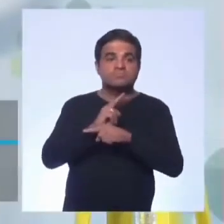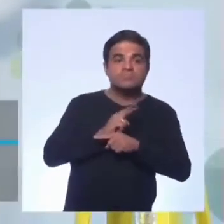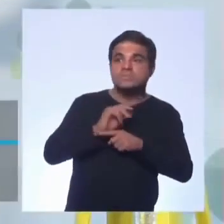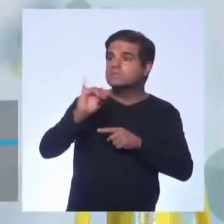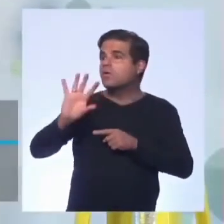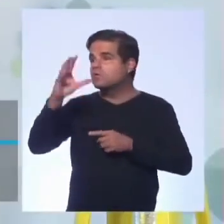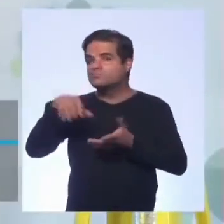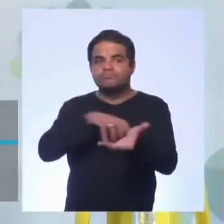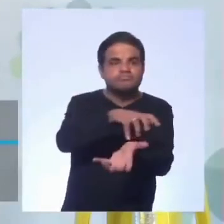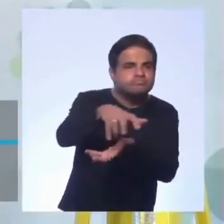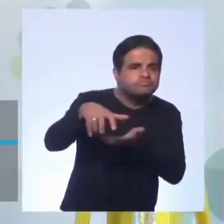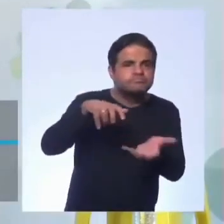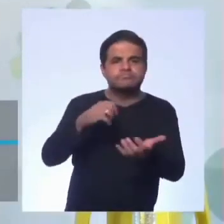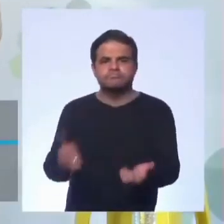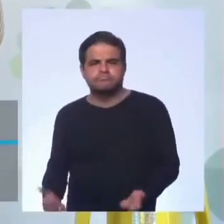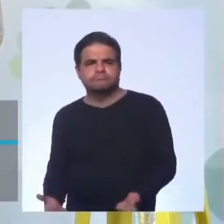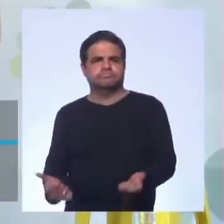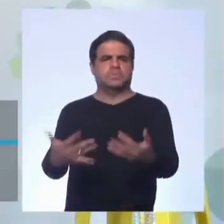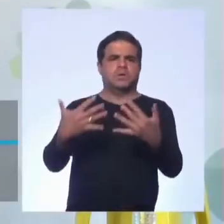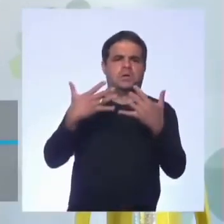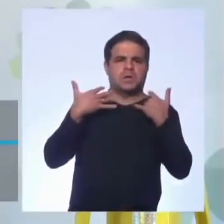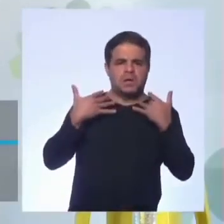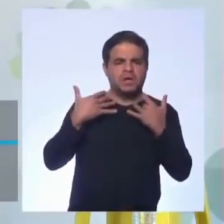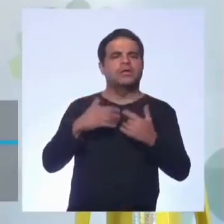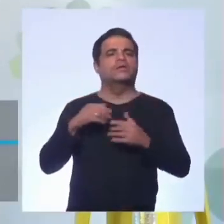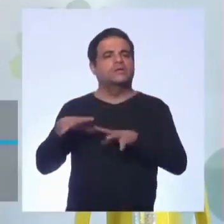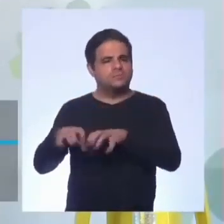de conflito ou de invasão das